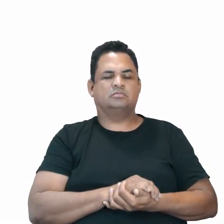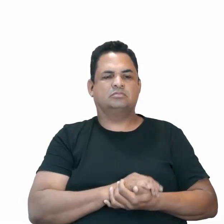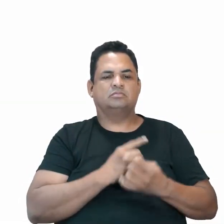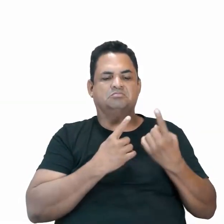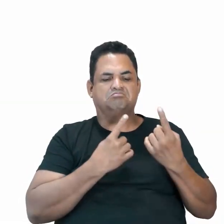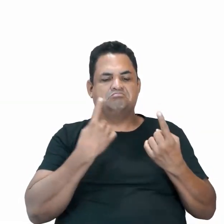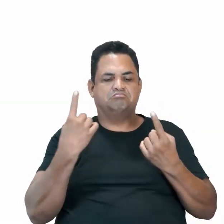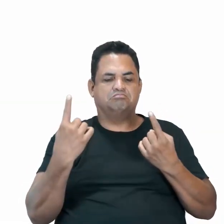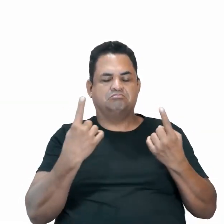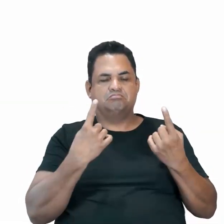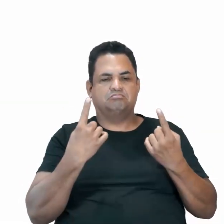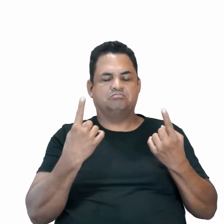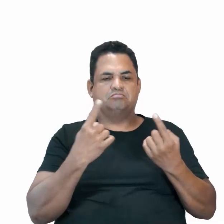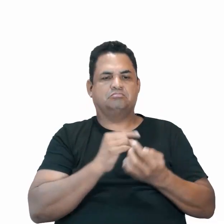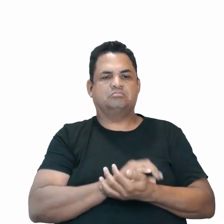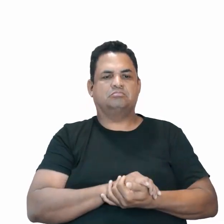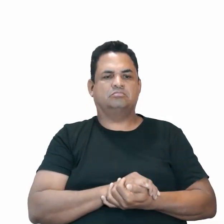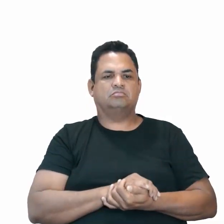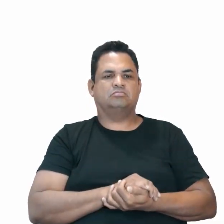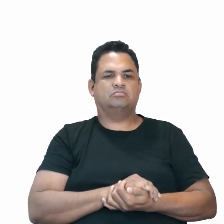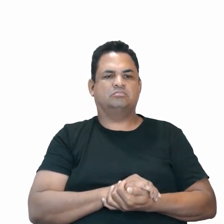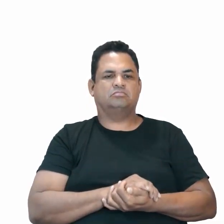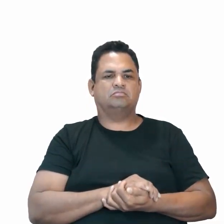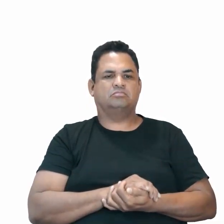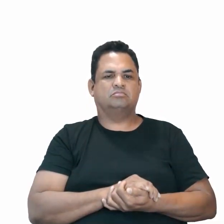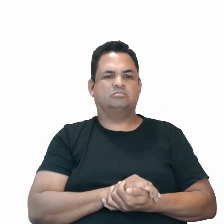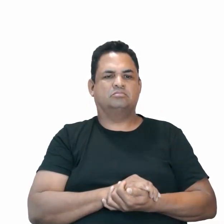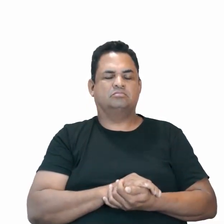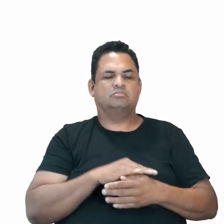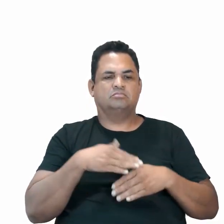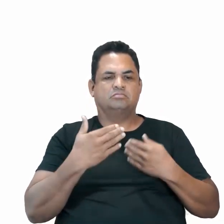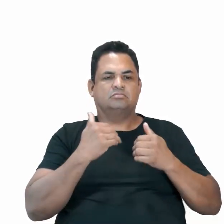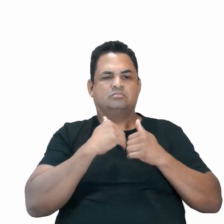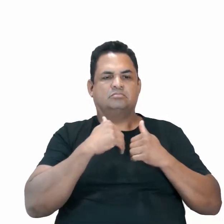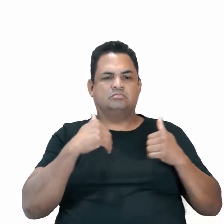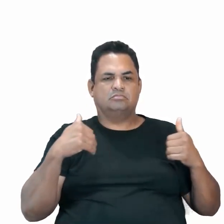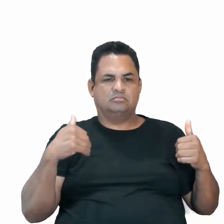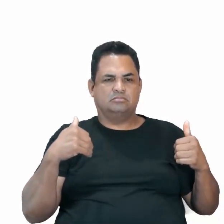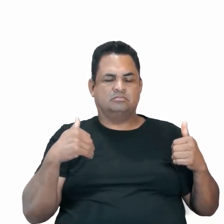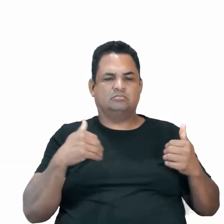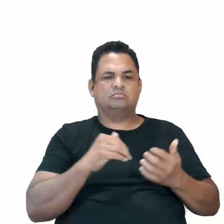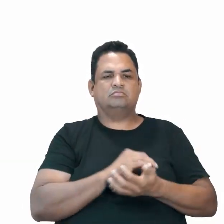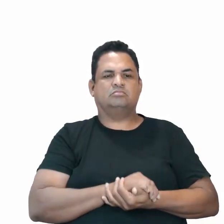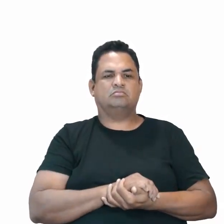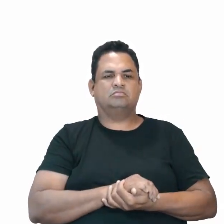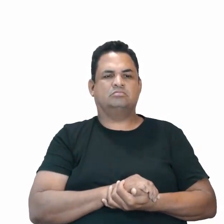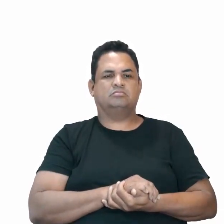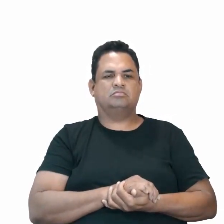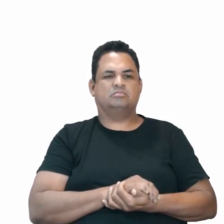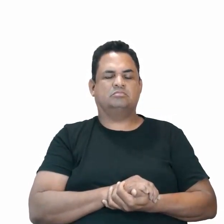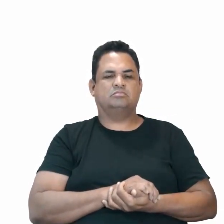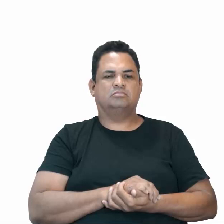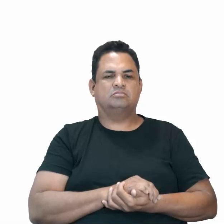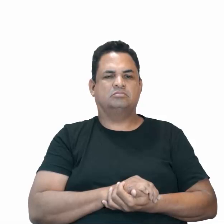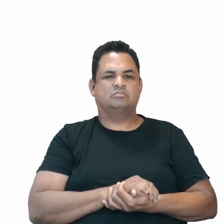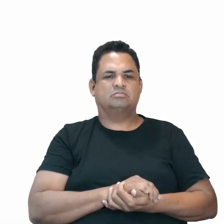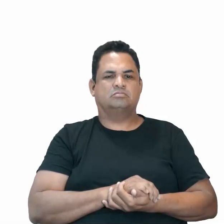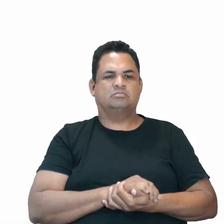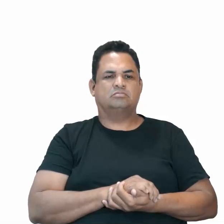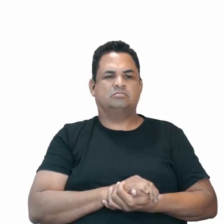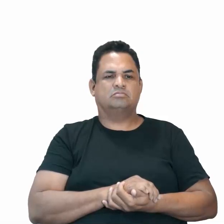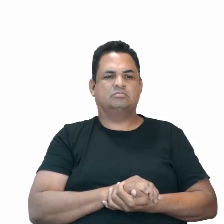Uma vai para lá ainda. Exatamente. Aí, quando eu separo, o que acontece? Vai